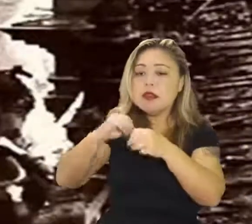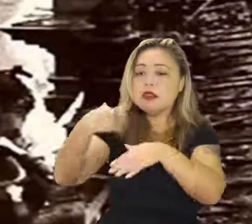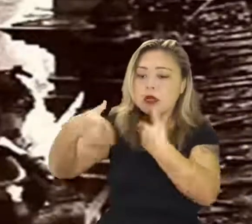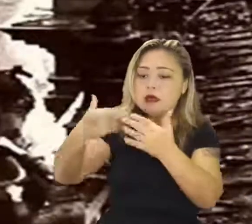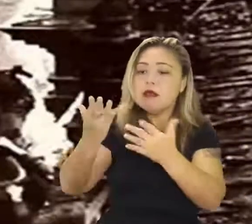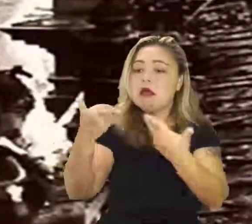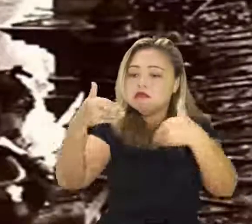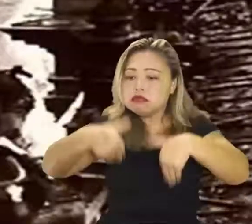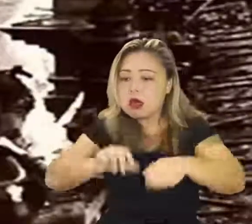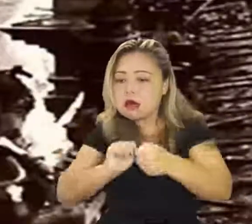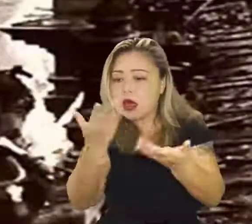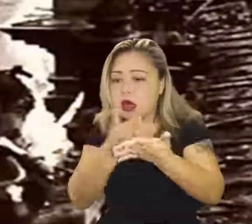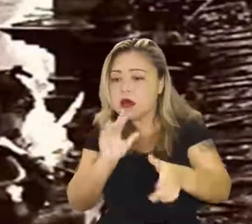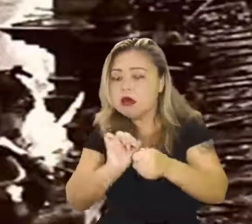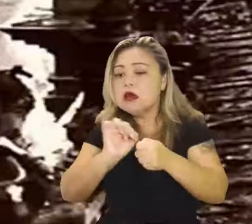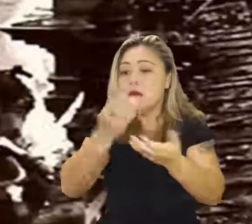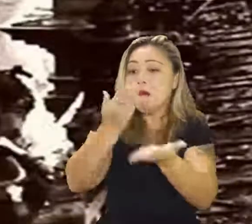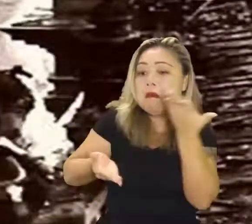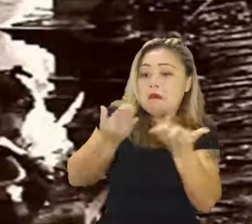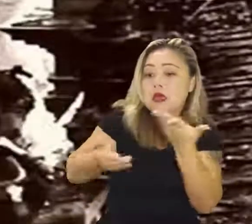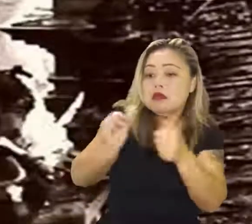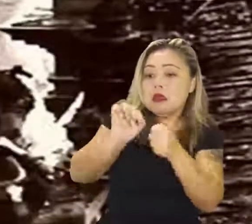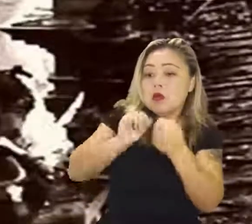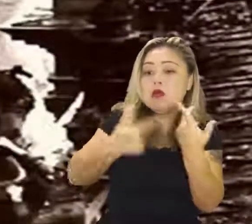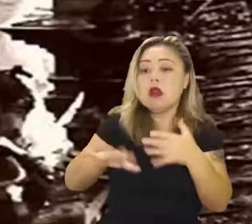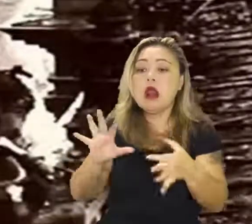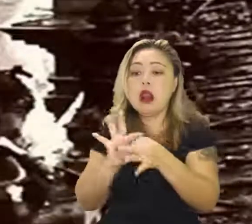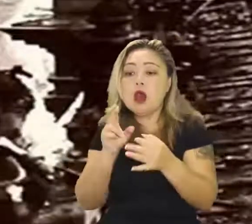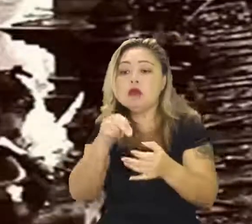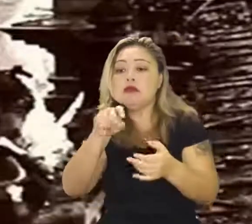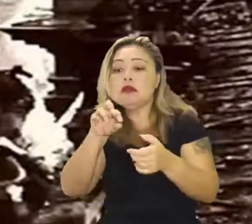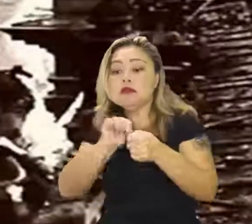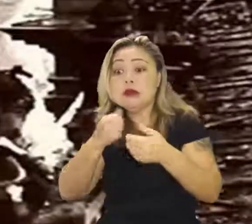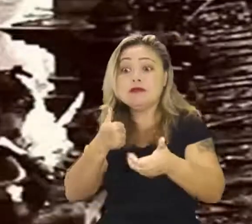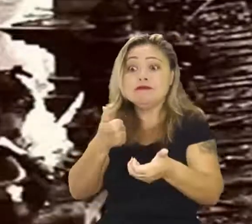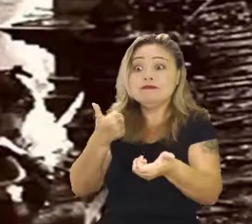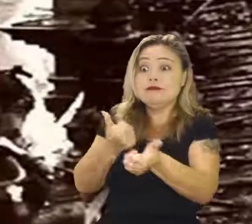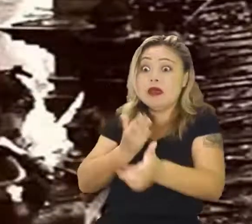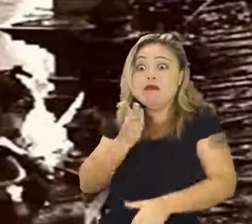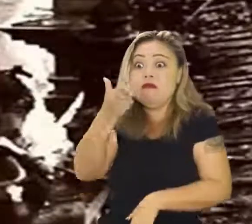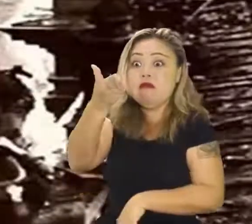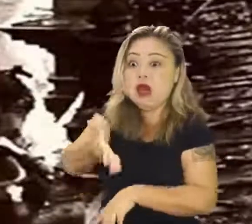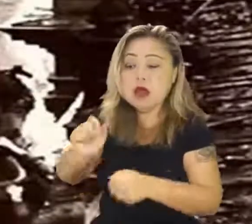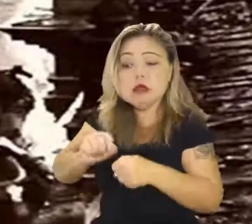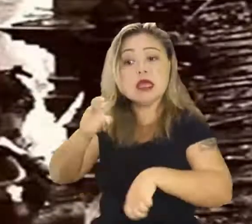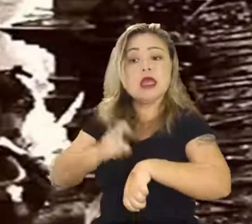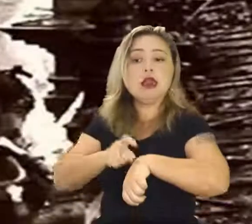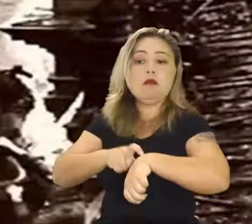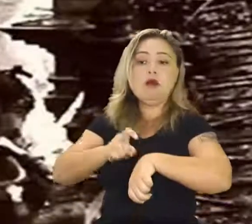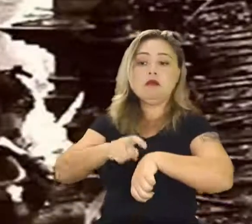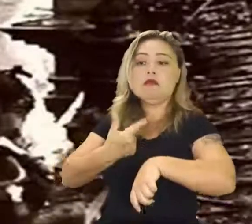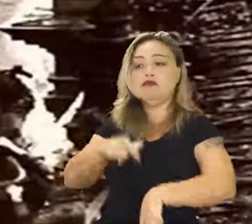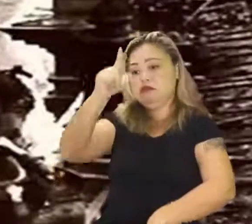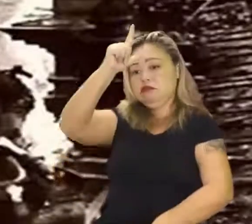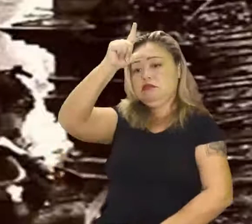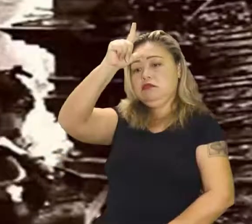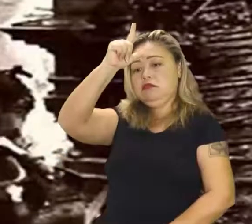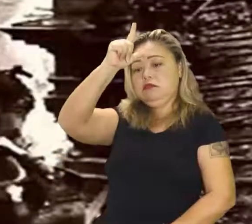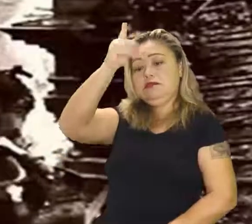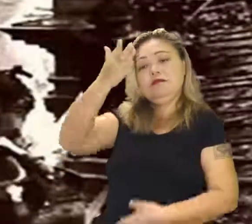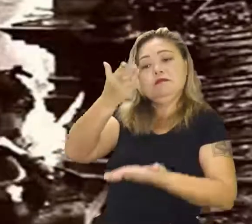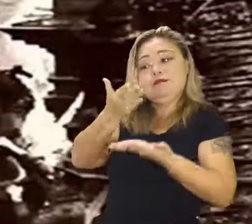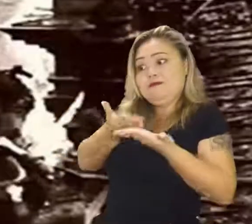vocês, desde a derrota dela lá na União Soviética, quando eles tentam invadir a União Soviética, desde aquele momento, a Alemanha ela vai começando a